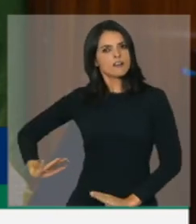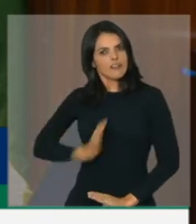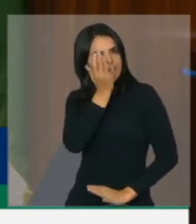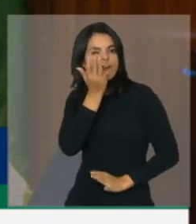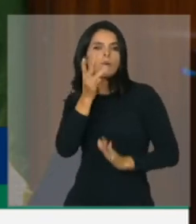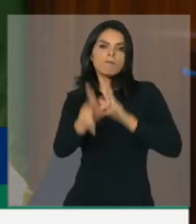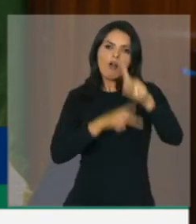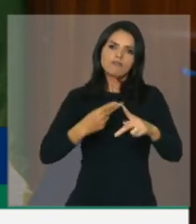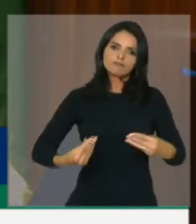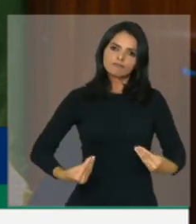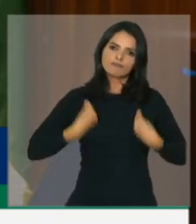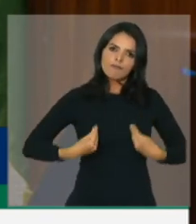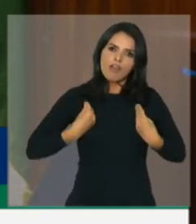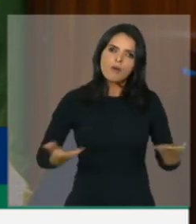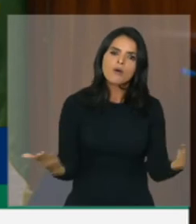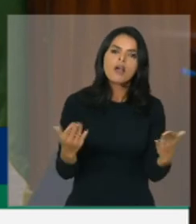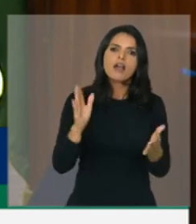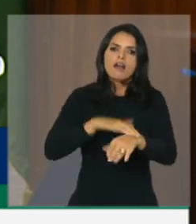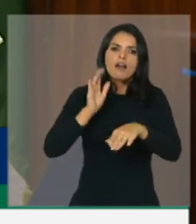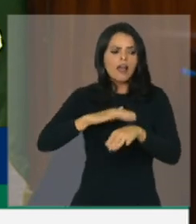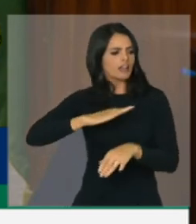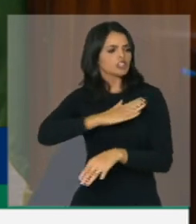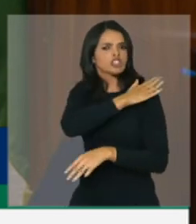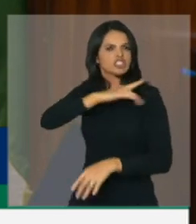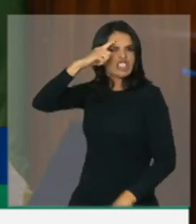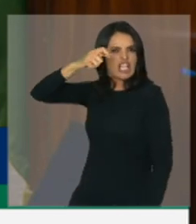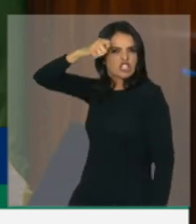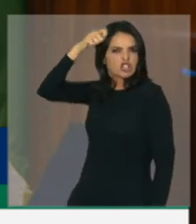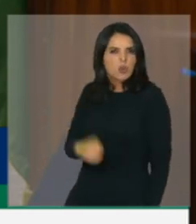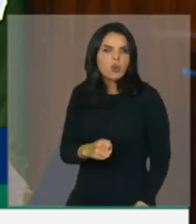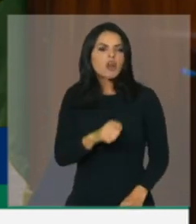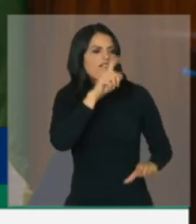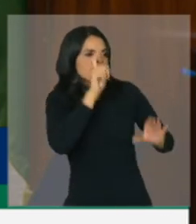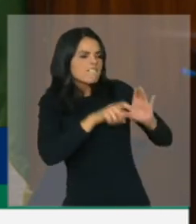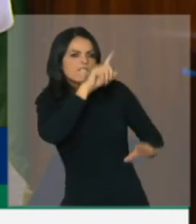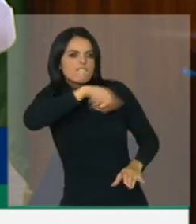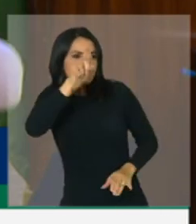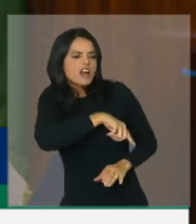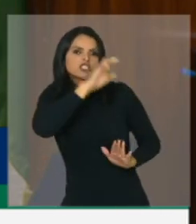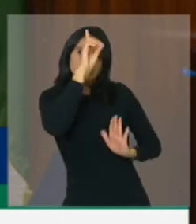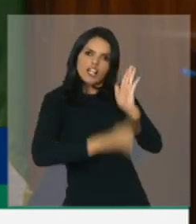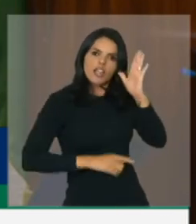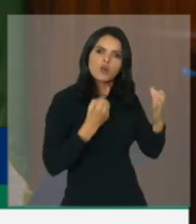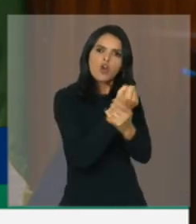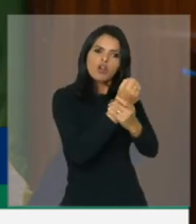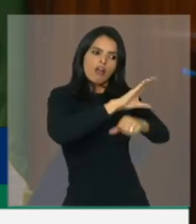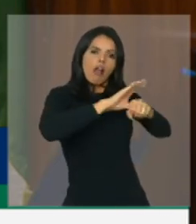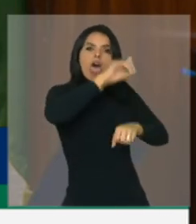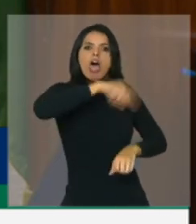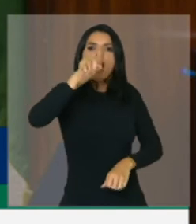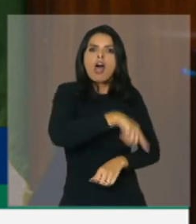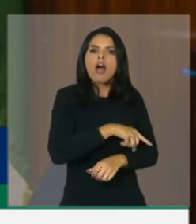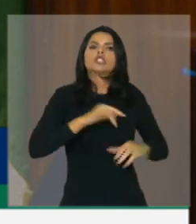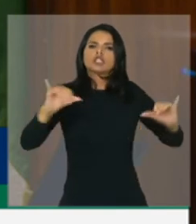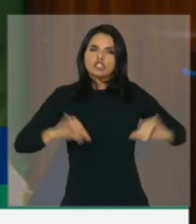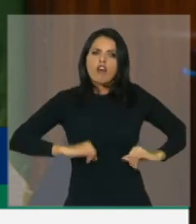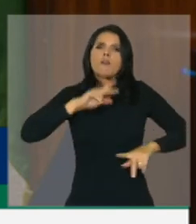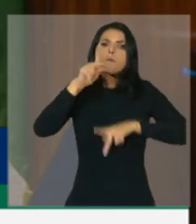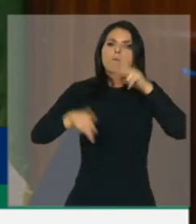nação brasileira. Instalou uma ditadura que suspendeu direitos e garantias constitucionais,